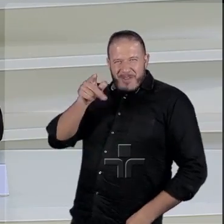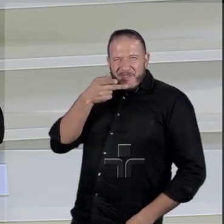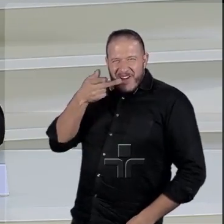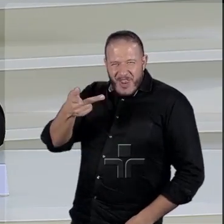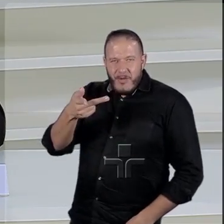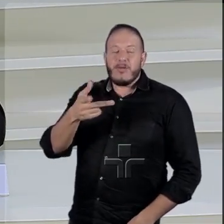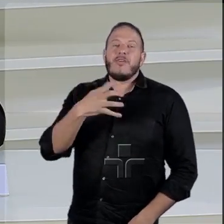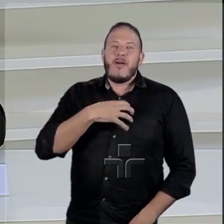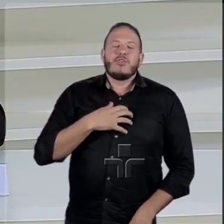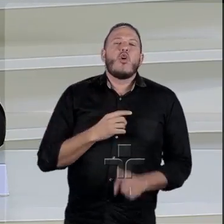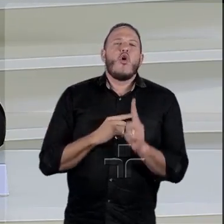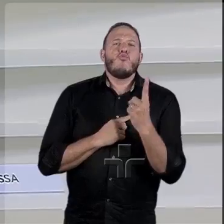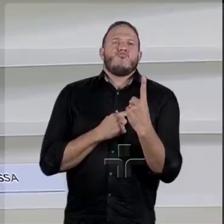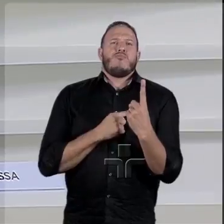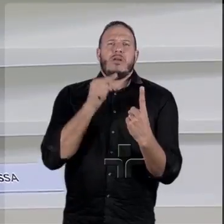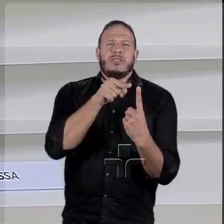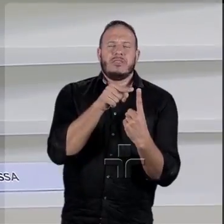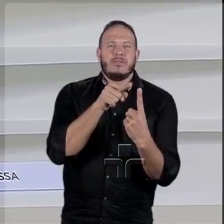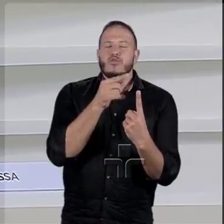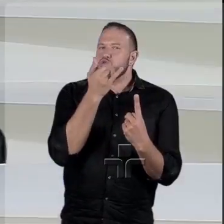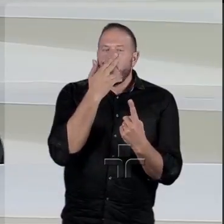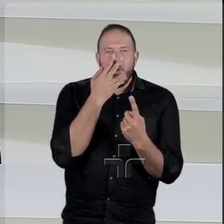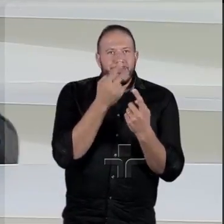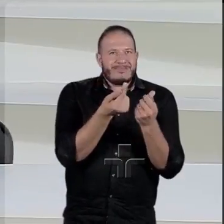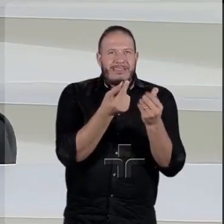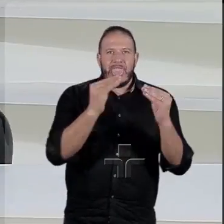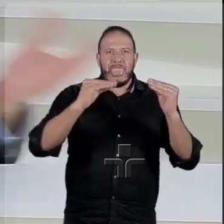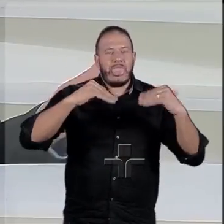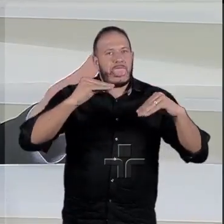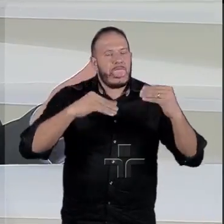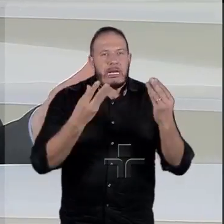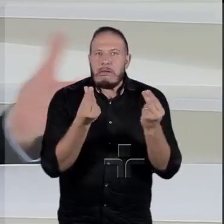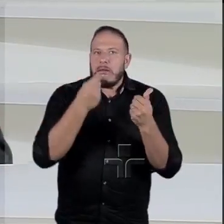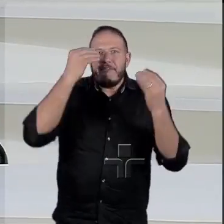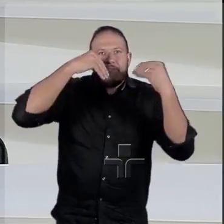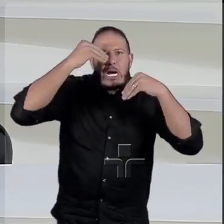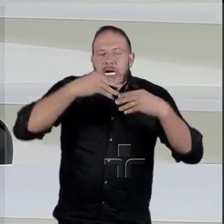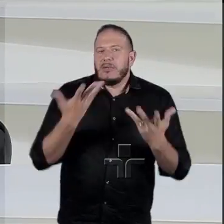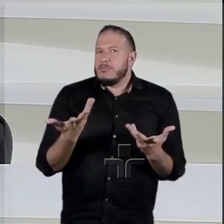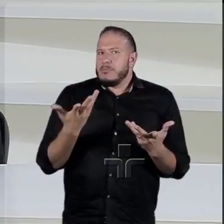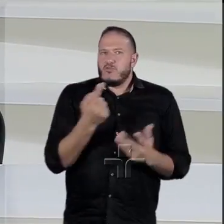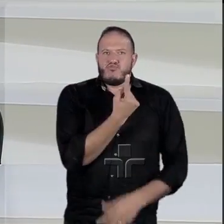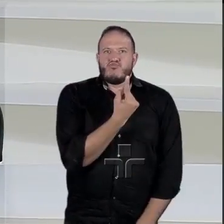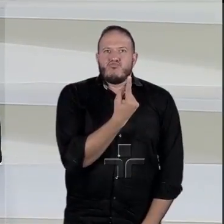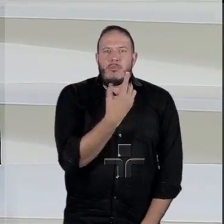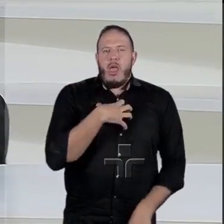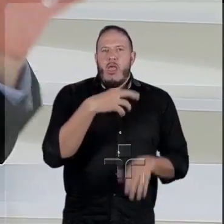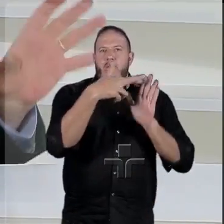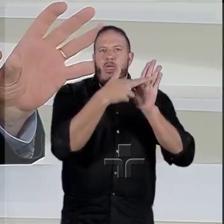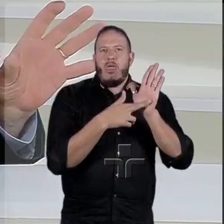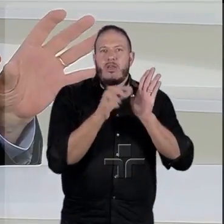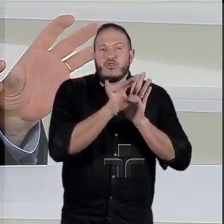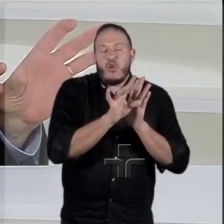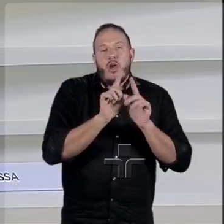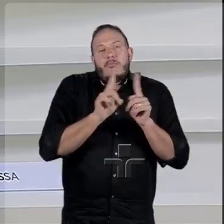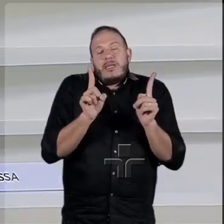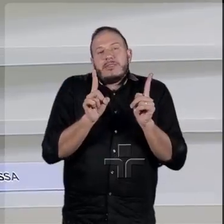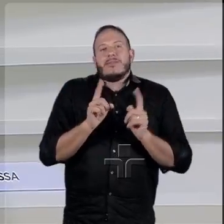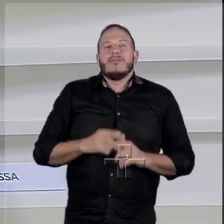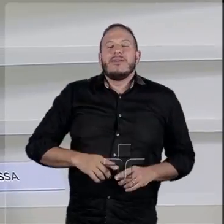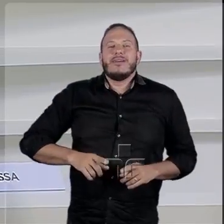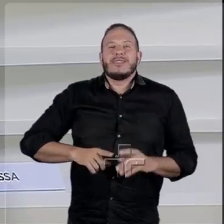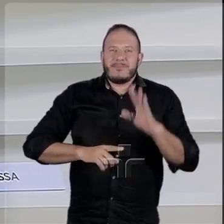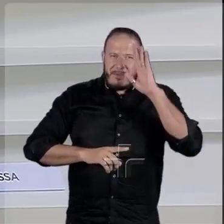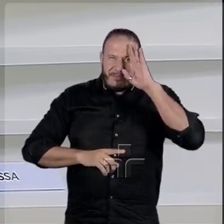que é baseado em um pilar só, ele é vulnerável. Se aquele pilar treme, cai o sistema. Mas esse é o sistema que nós... Principalmente quando